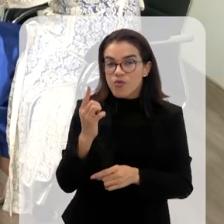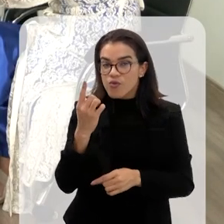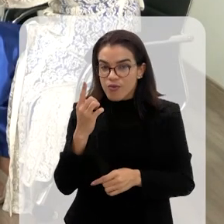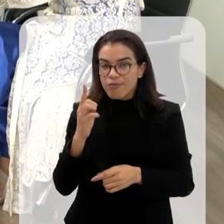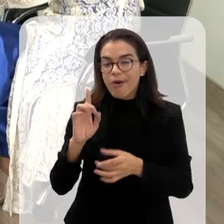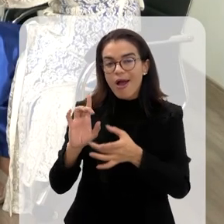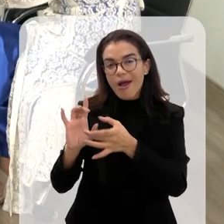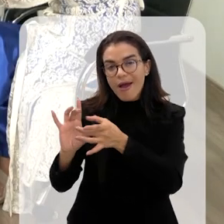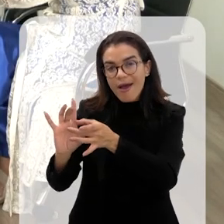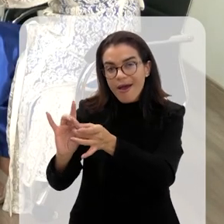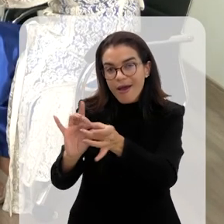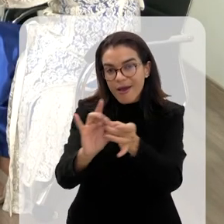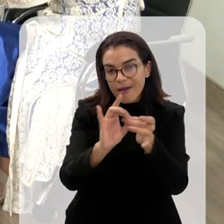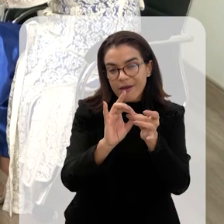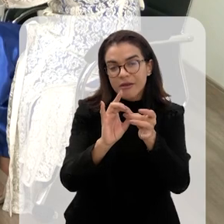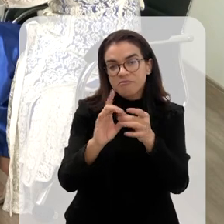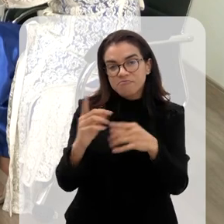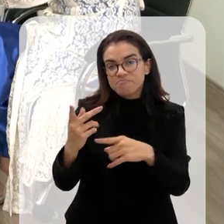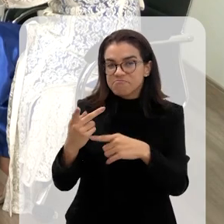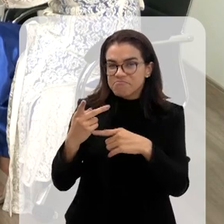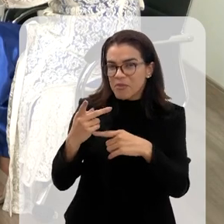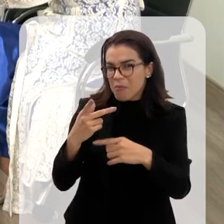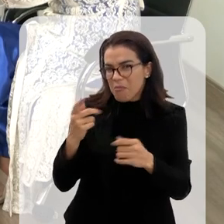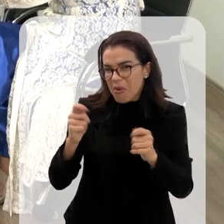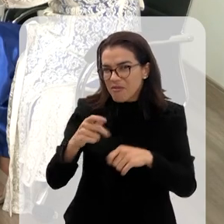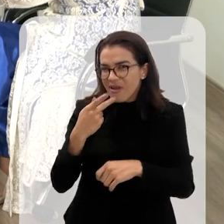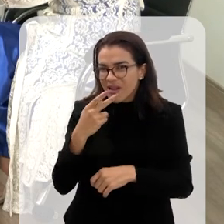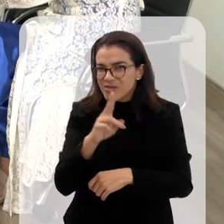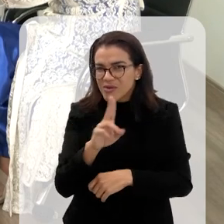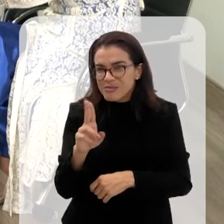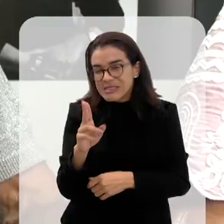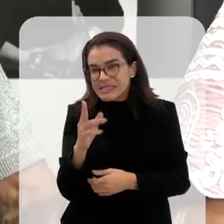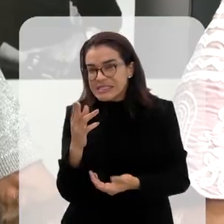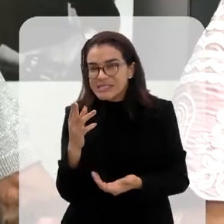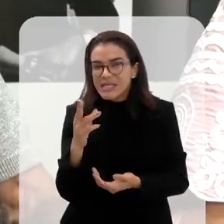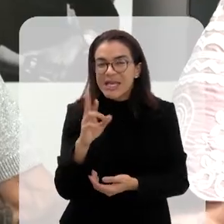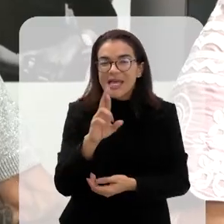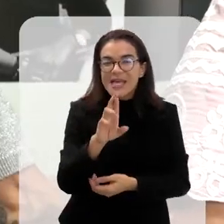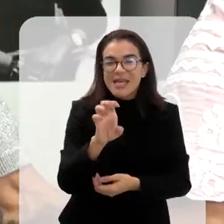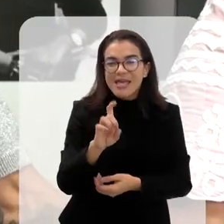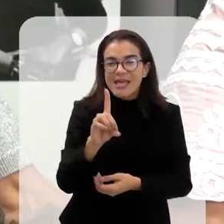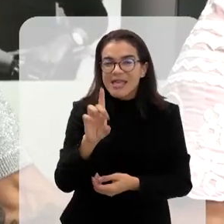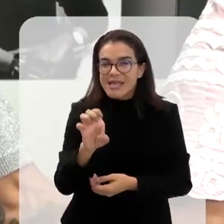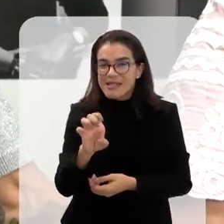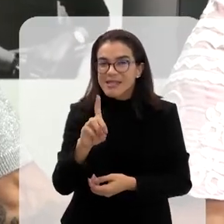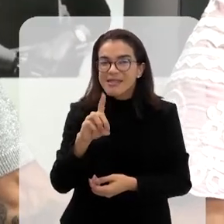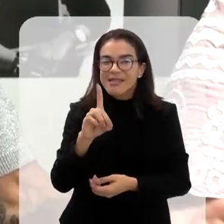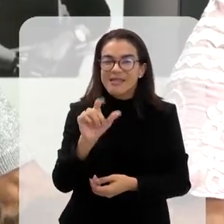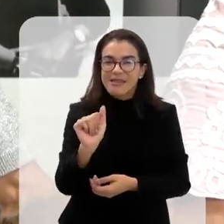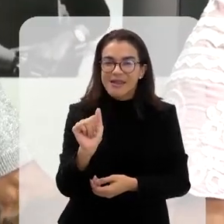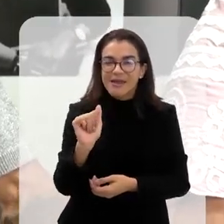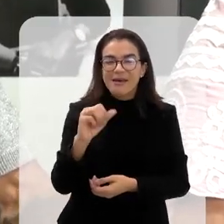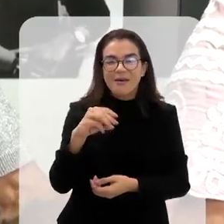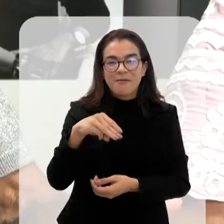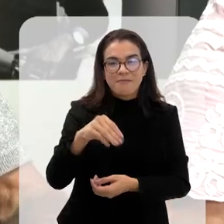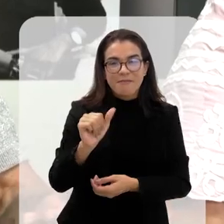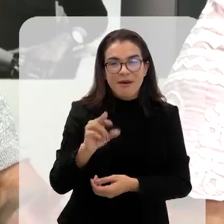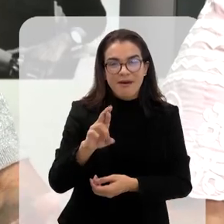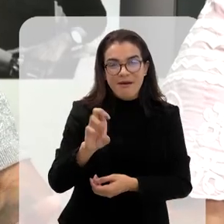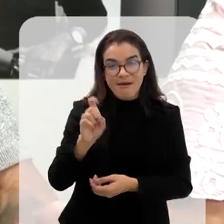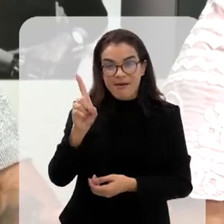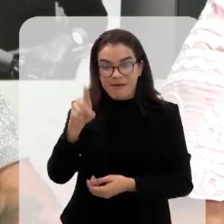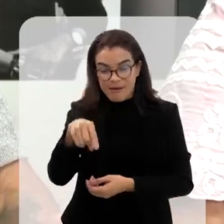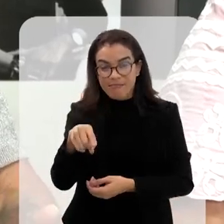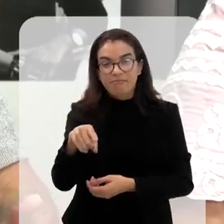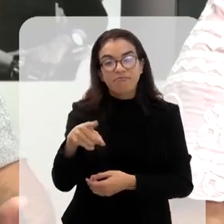uma das redes que nos procurou, não sei se pode falar o nome da rede, pode Claro que sim. falar, Rede da Maré, nos procurou, nós fomos até